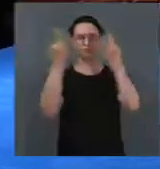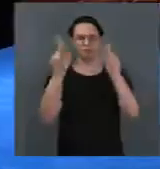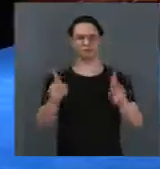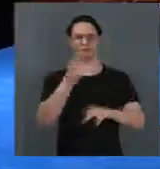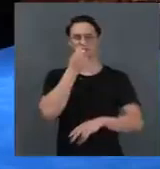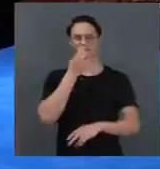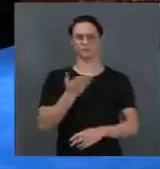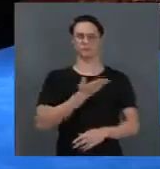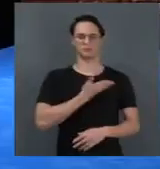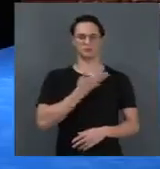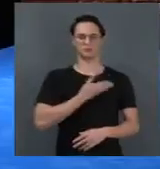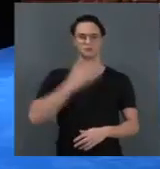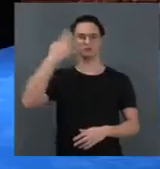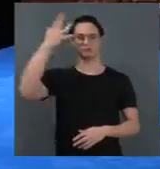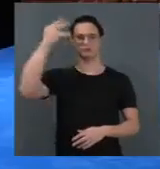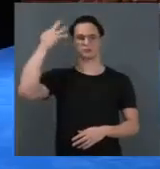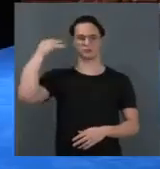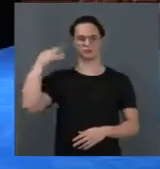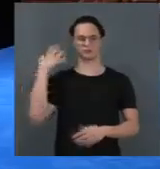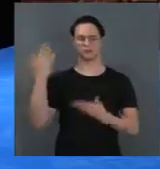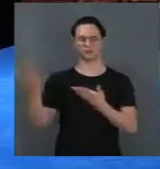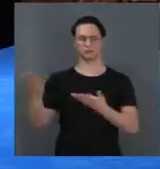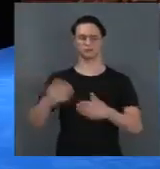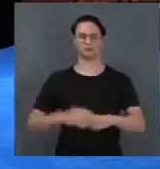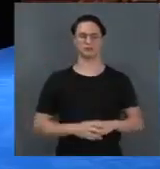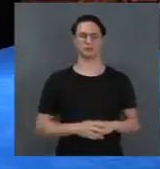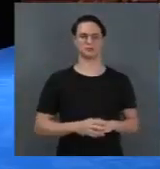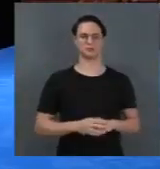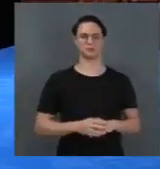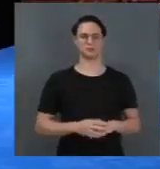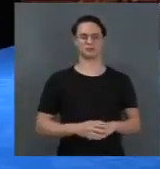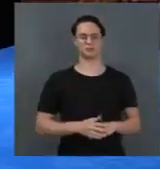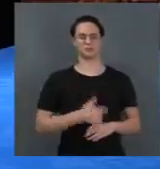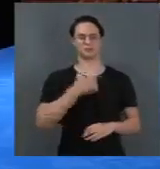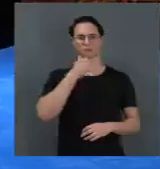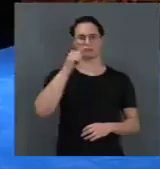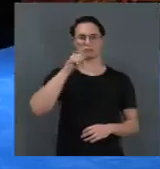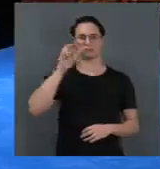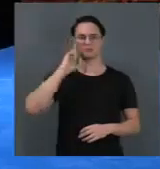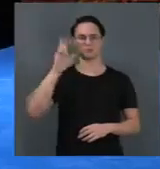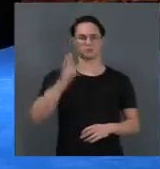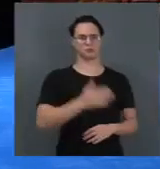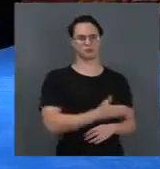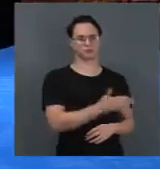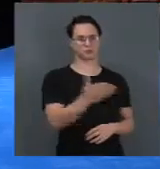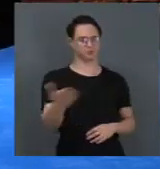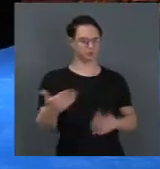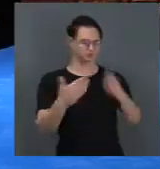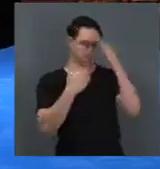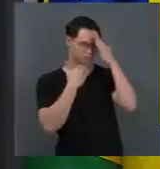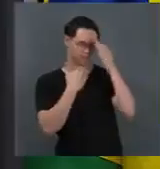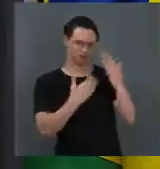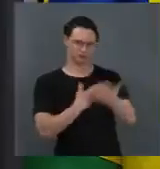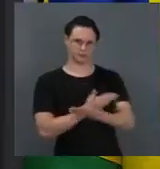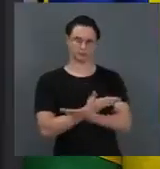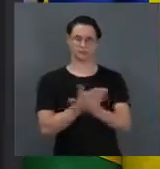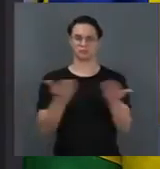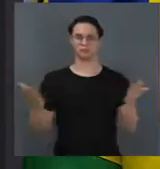Meu querido amigo, irmão, senador veneziano Vital do Rego, senhoras, muito obrigado, senhores,